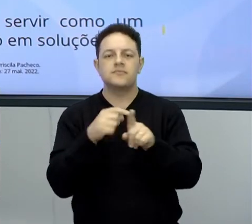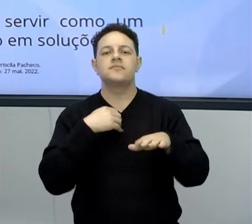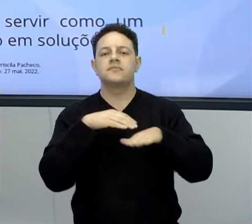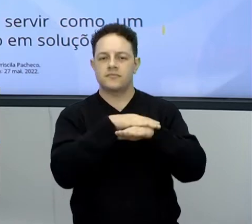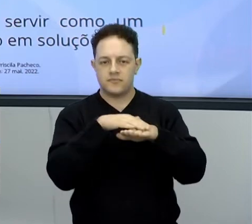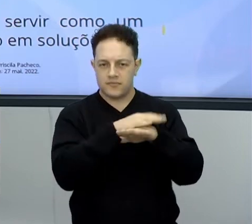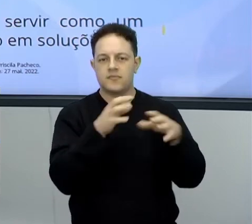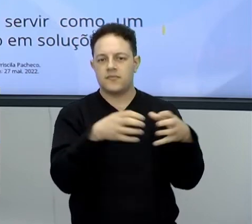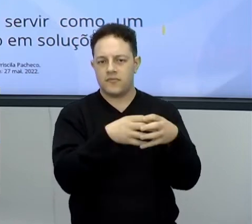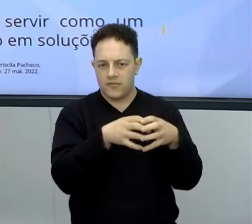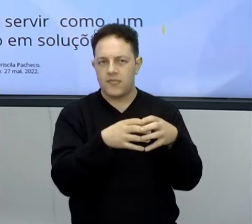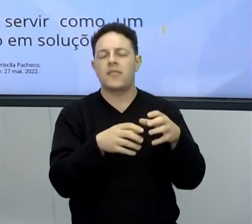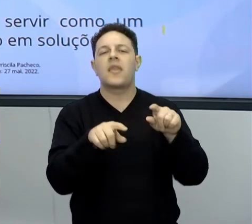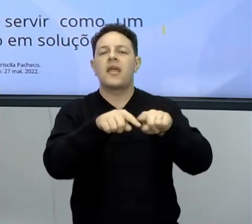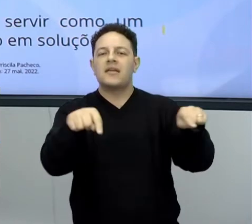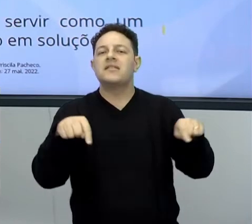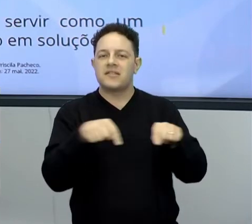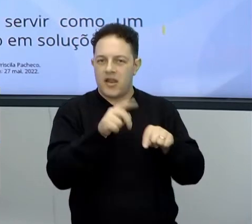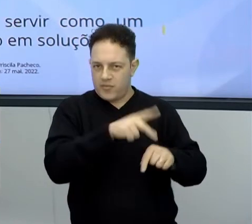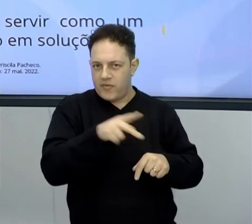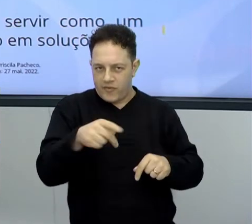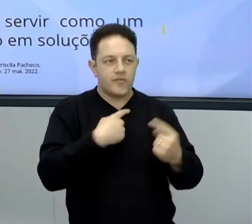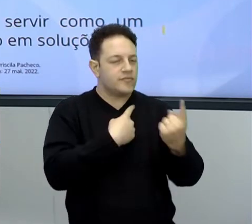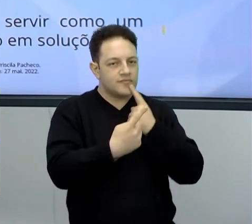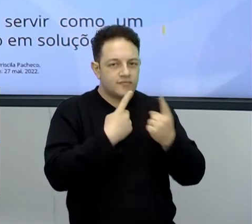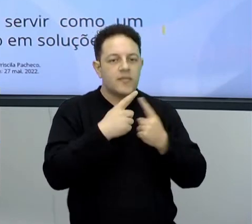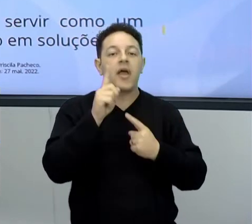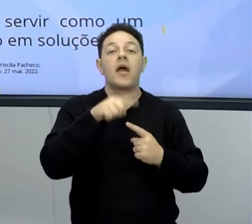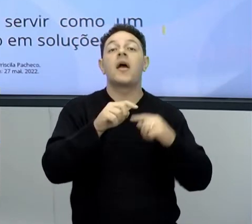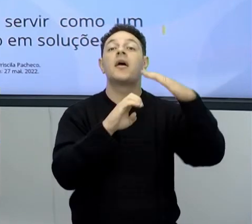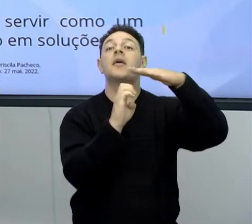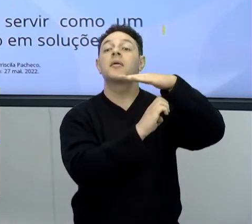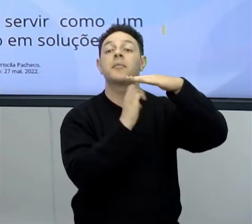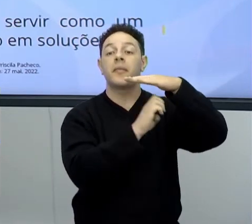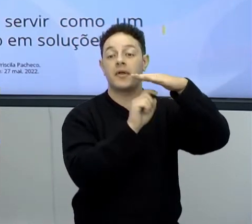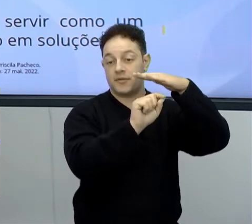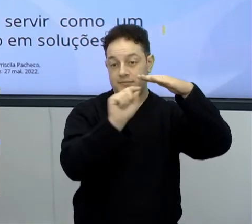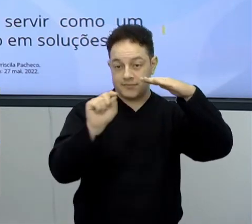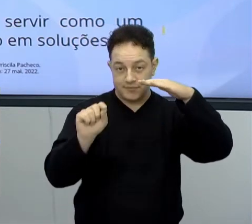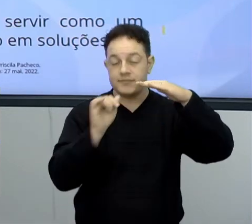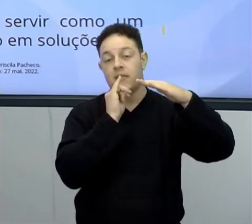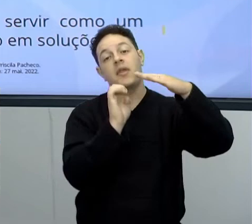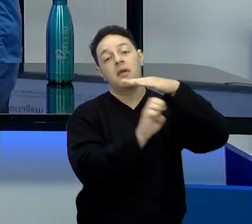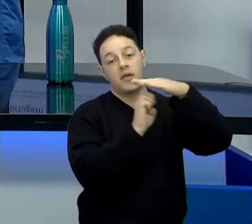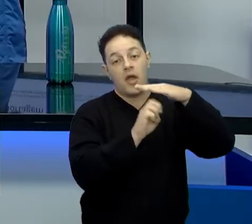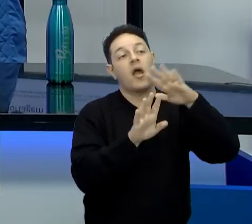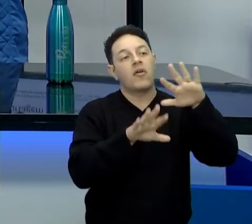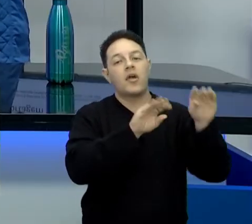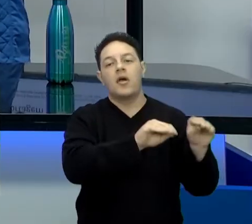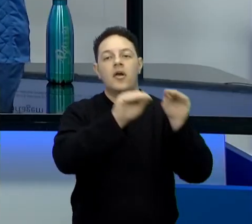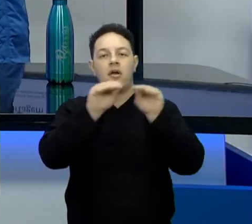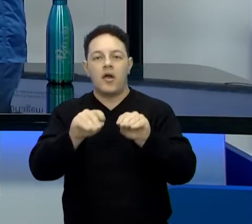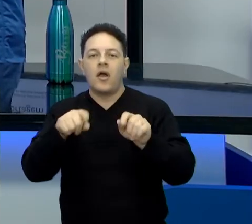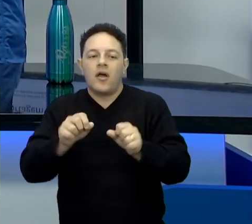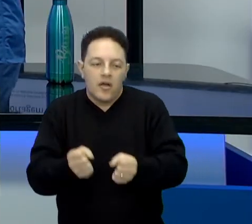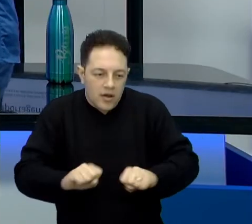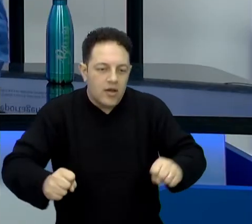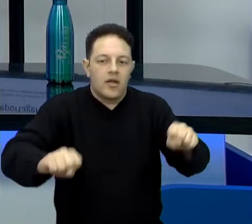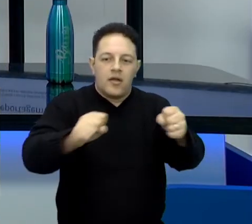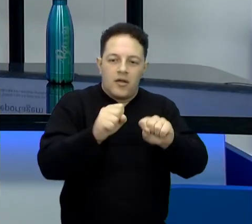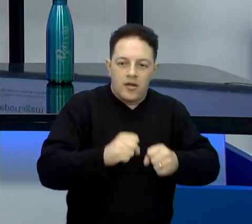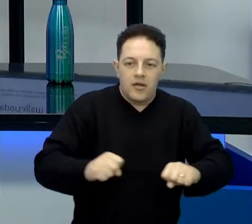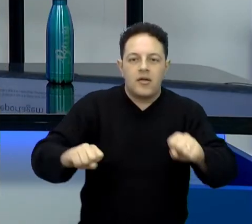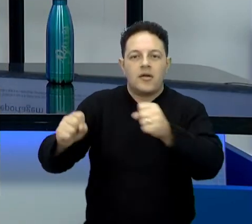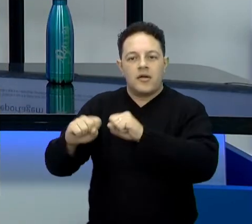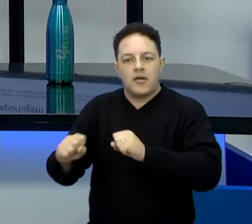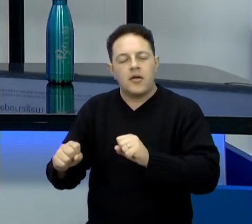pessoal lá na sala dos professores, são as empresas que têm o pessoal que trabalha com a limpeza dos locais, né?